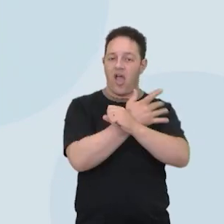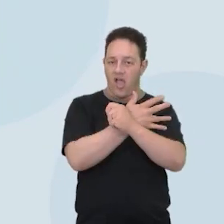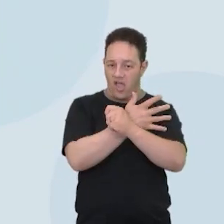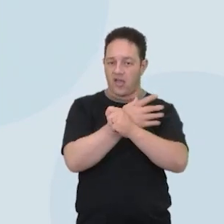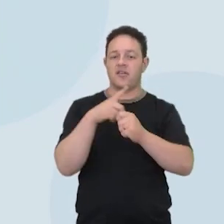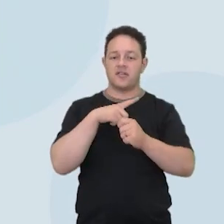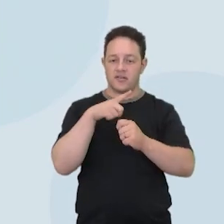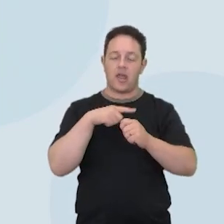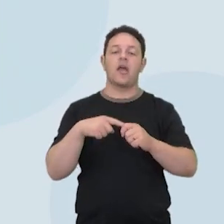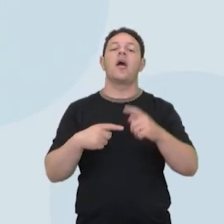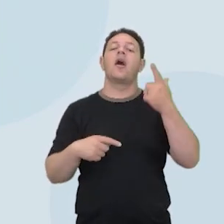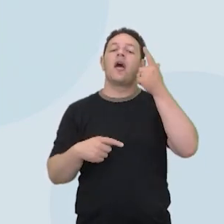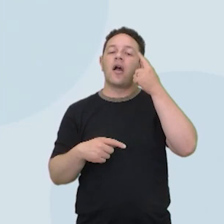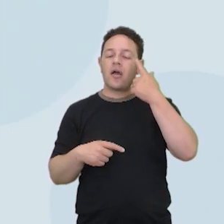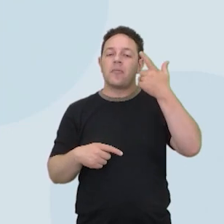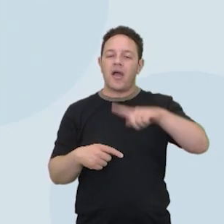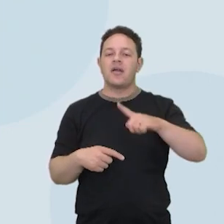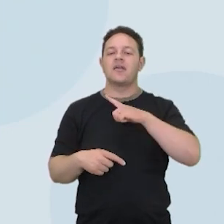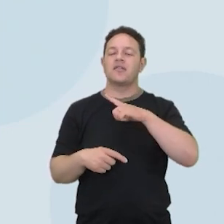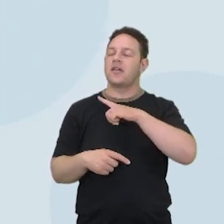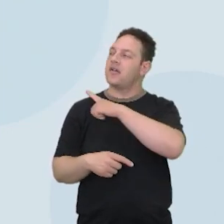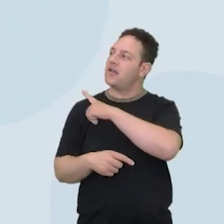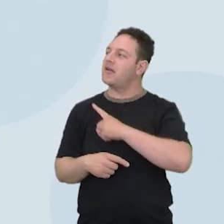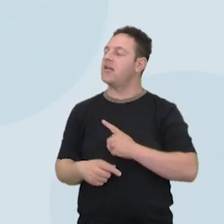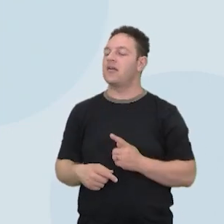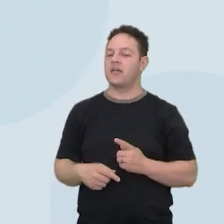certo? Depois a gente tem o